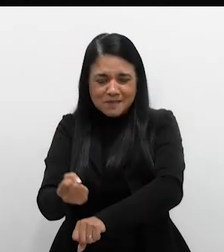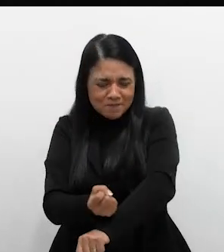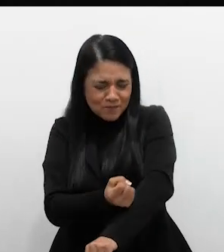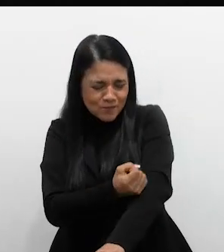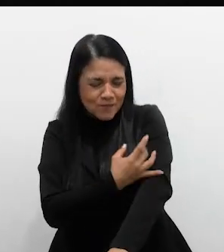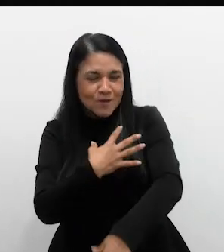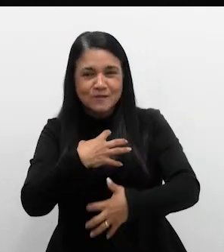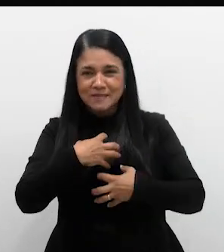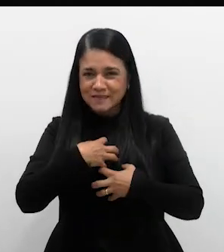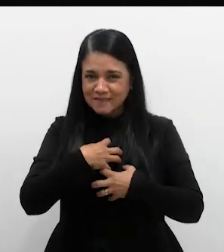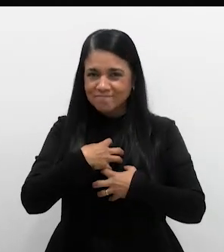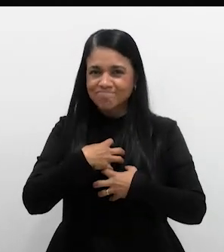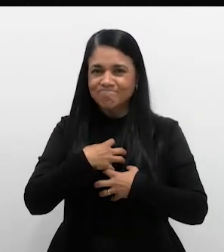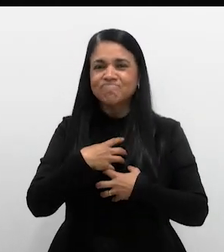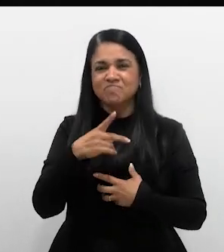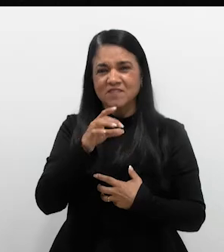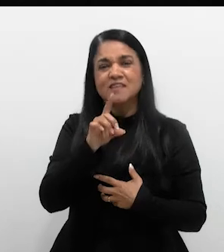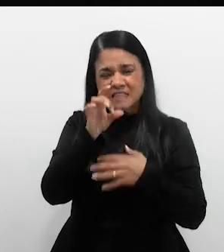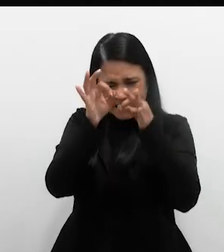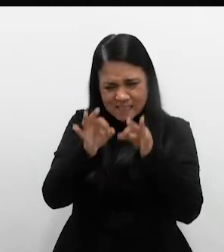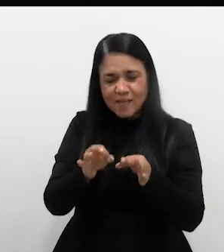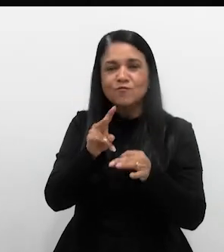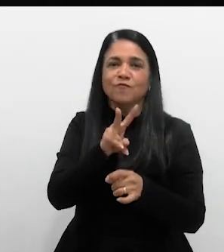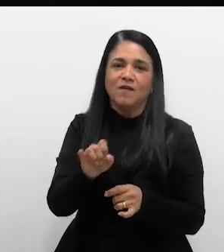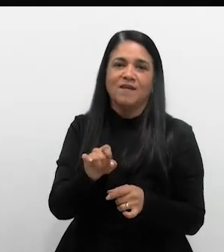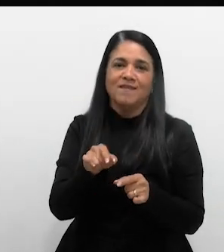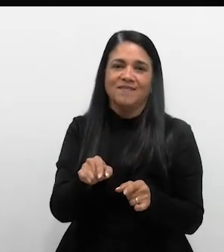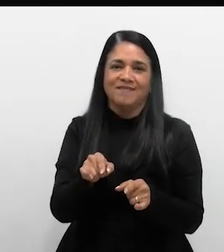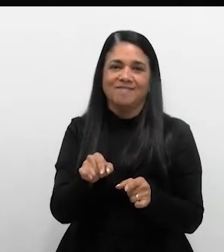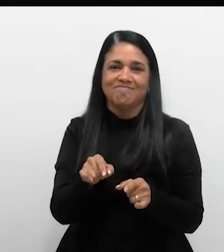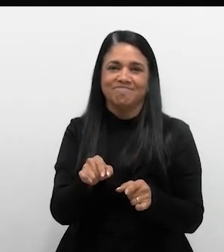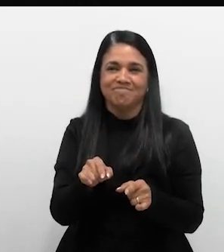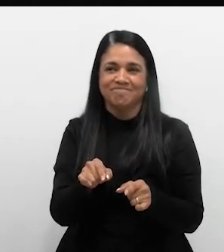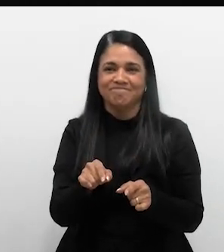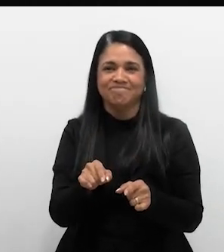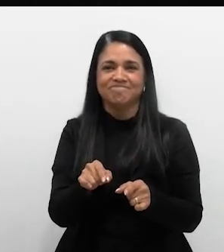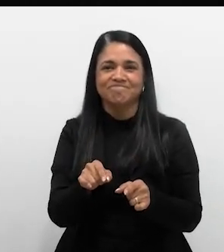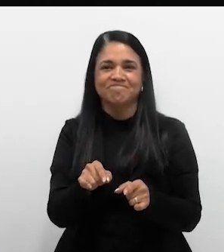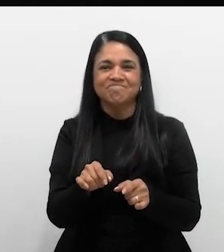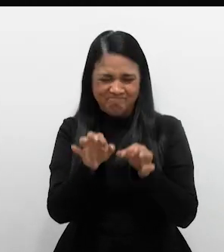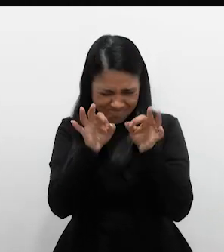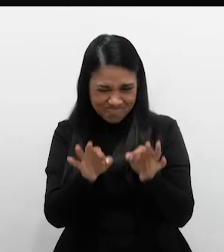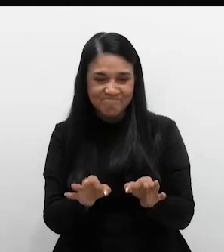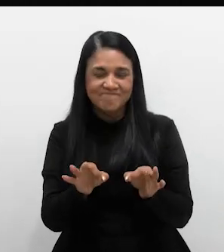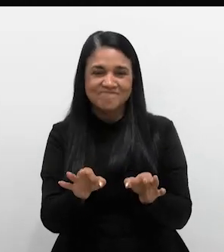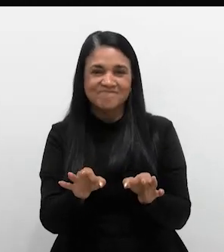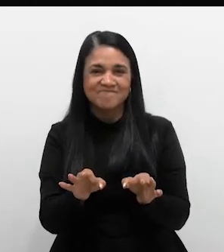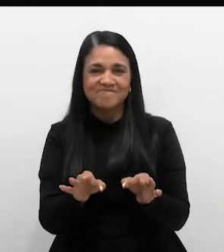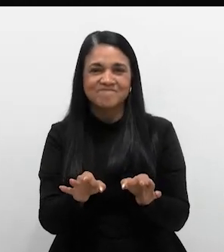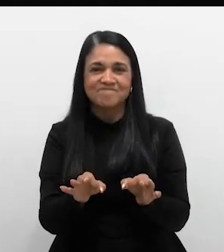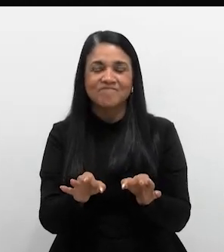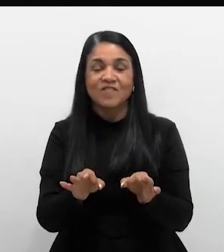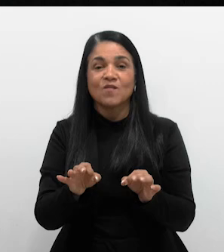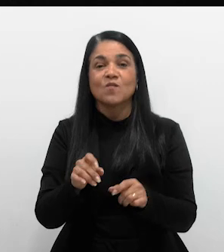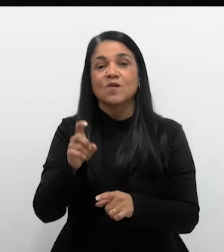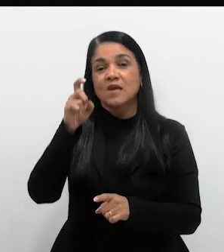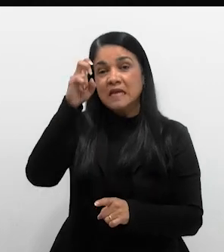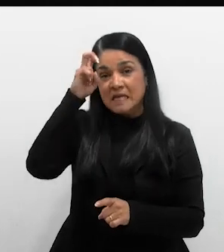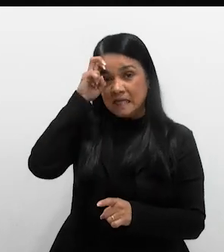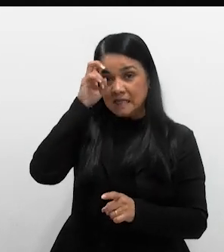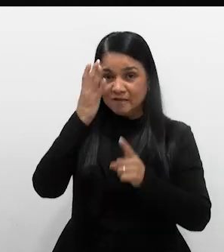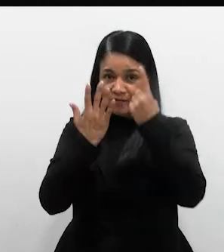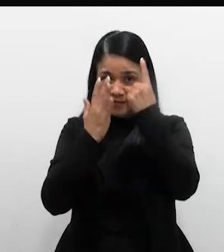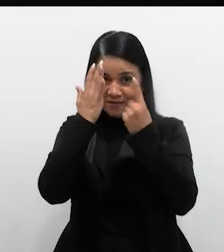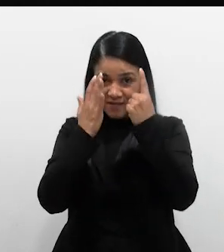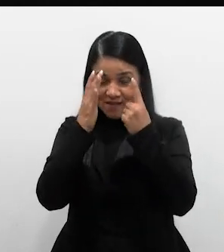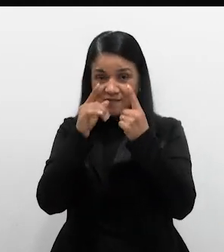outras pessoas se emocionarem com isso, vai dar certo. Vai dar certo. Vai dar certo. Vai dar certo.